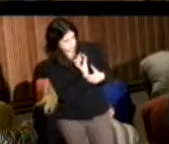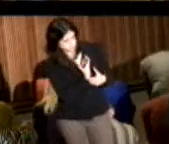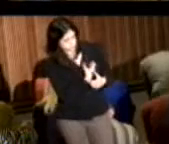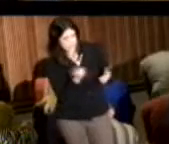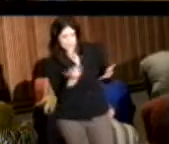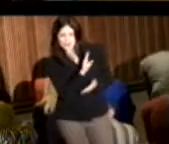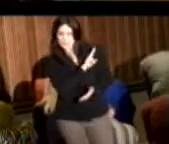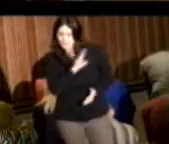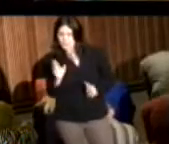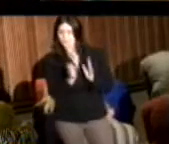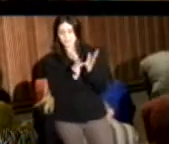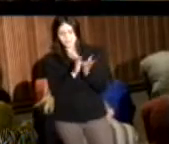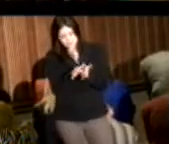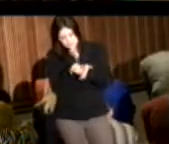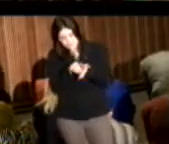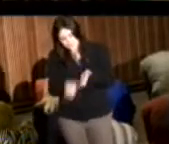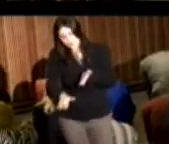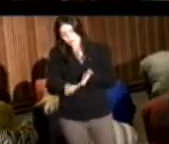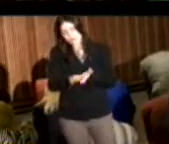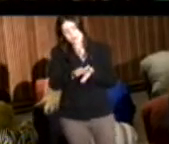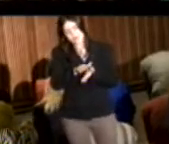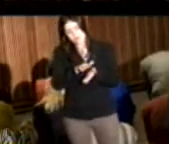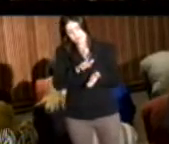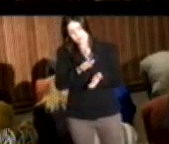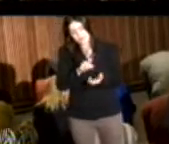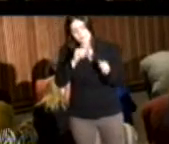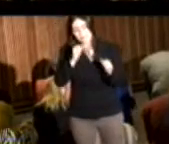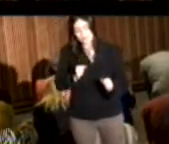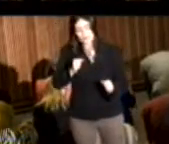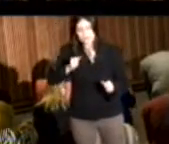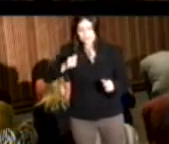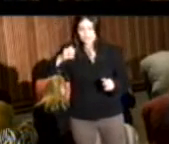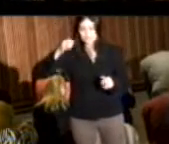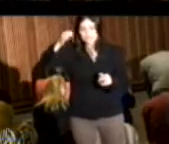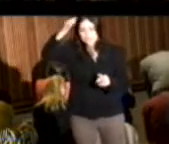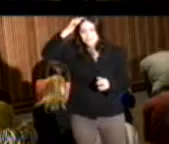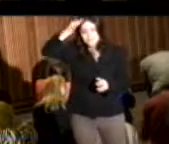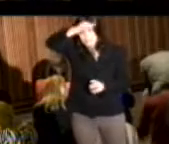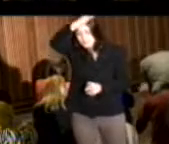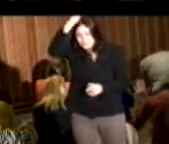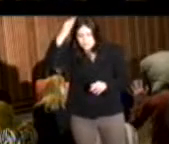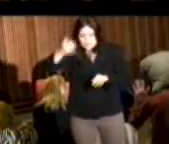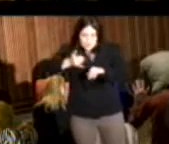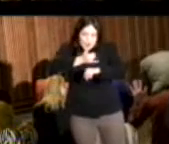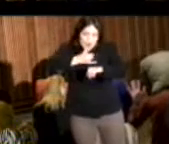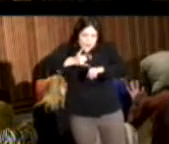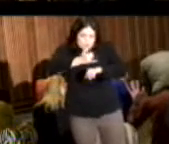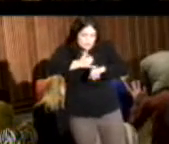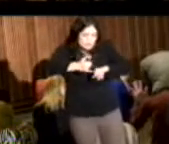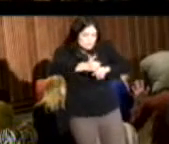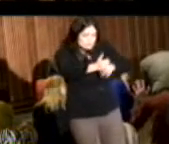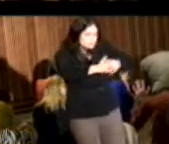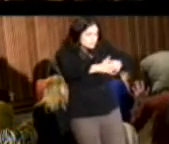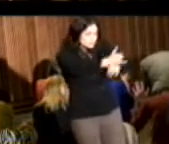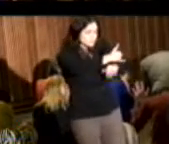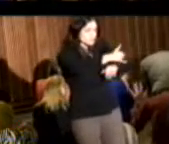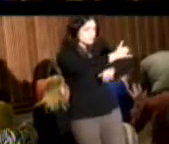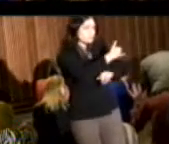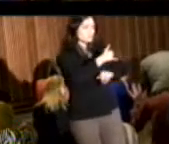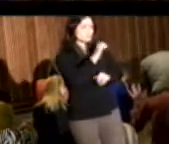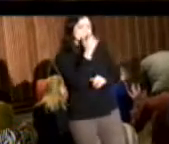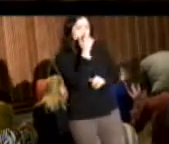em nome de Jesus, e que seja derramado agora o óleo do teu Espírito, e que, Senhor,